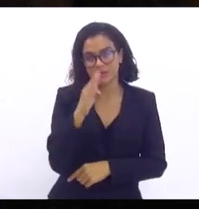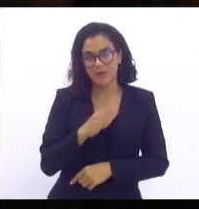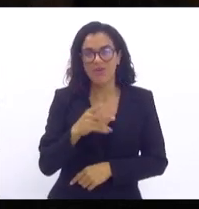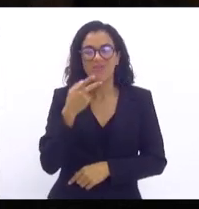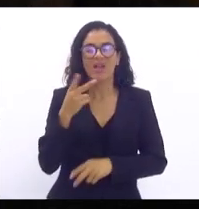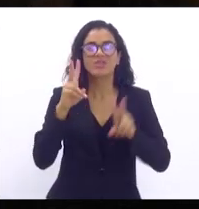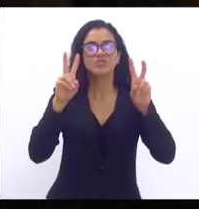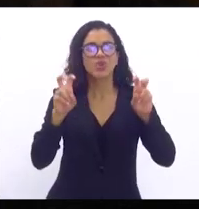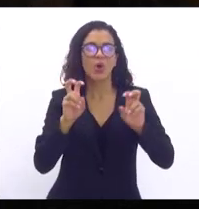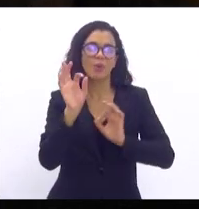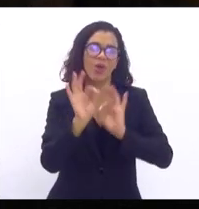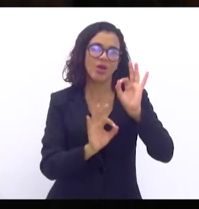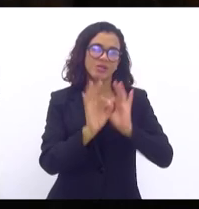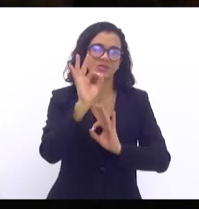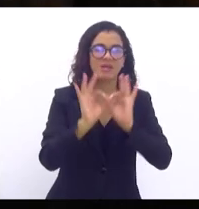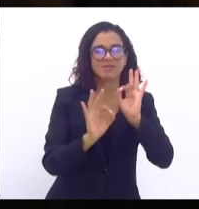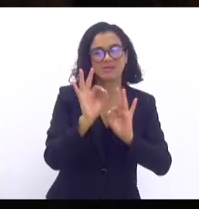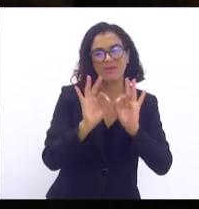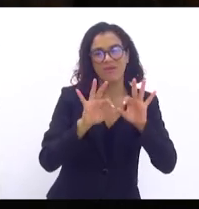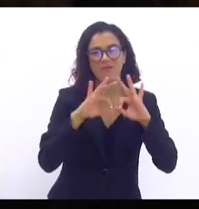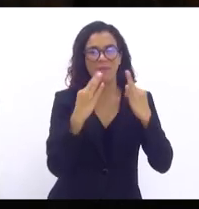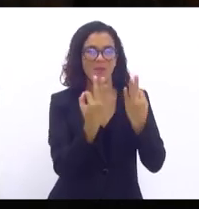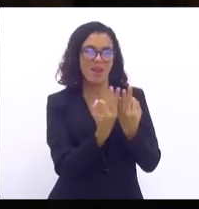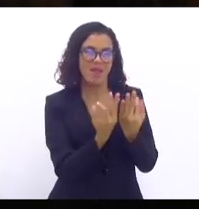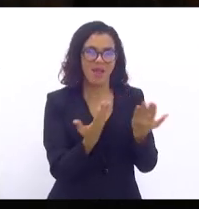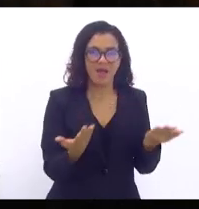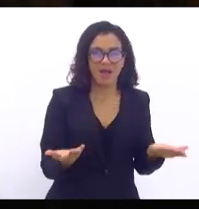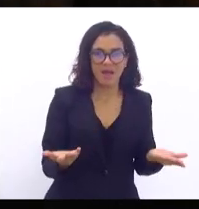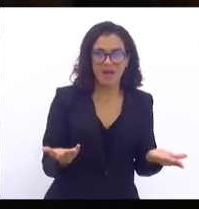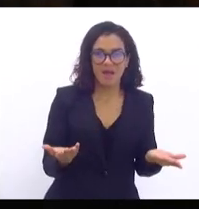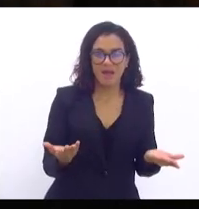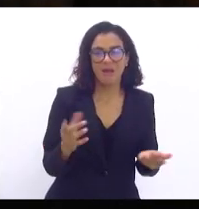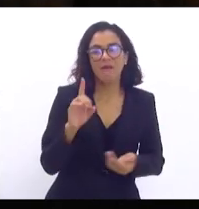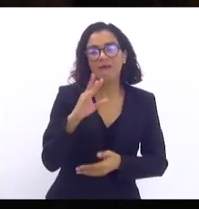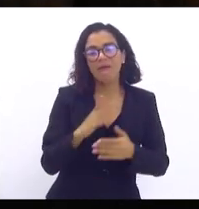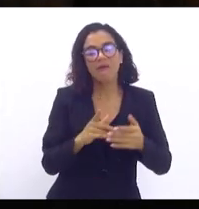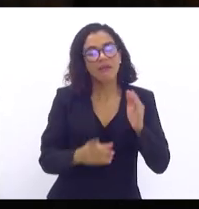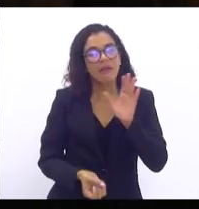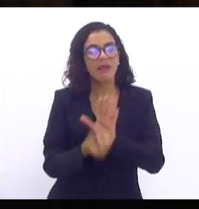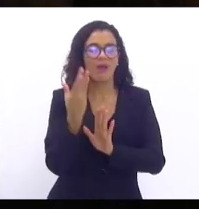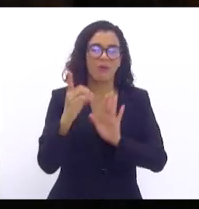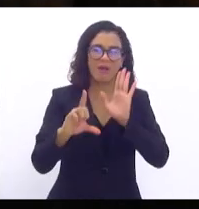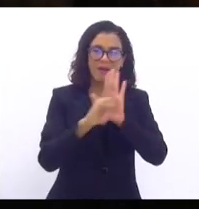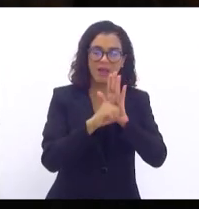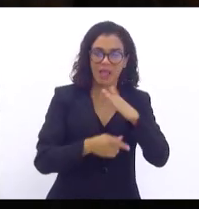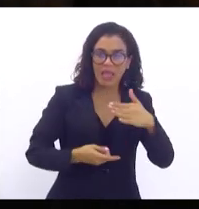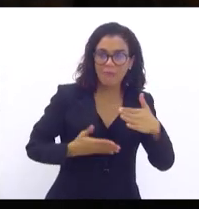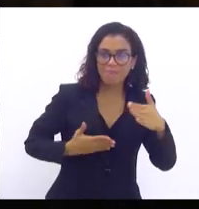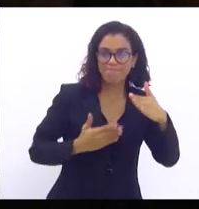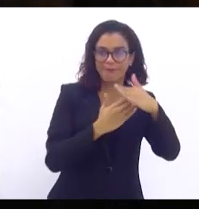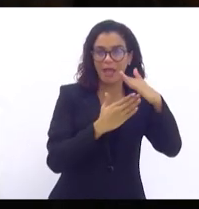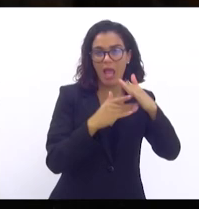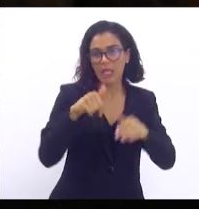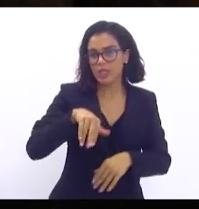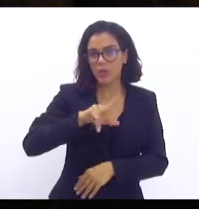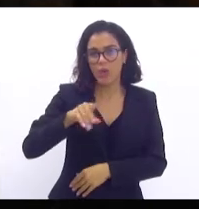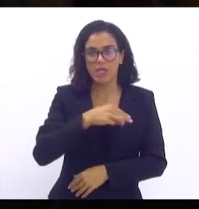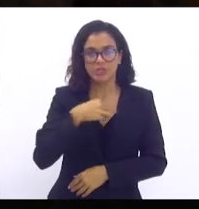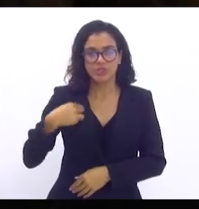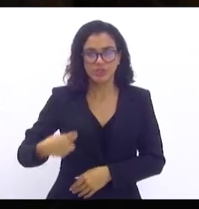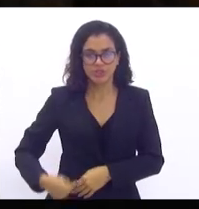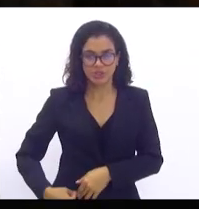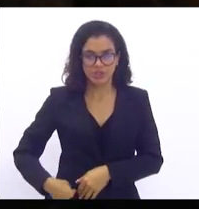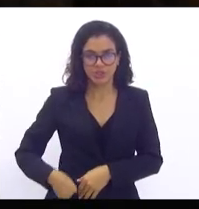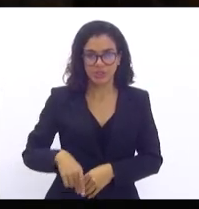planejamento familiar, o gestor fala em fazer leis que limite. Bom, Mário, aqui não é a China. O prefeito de